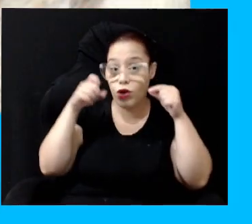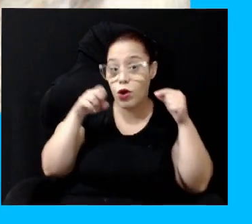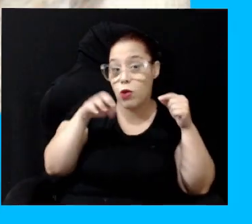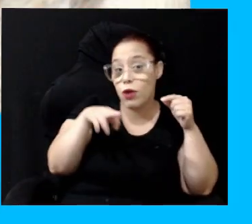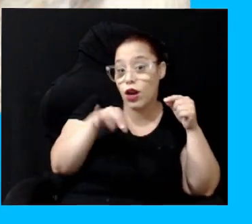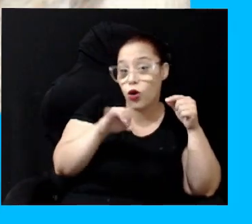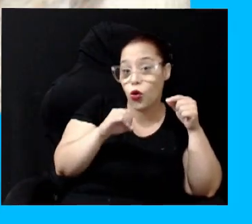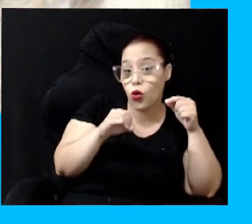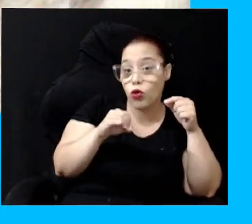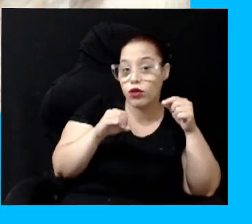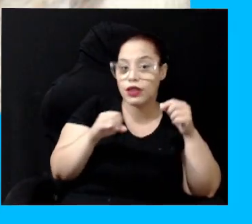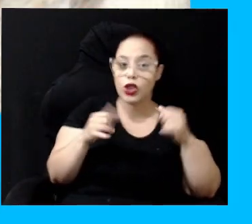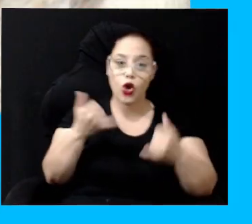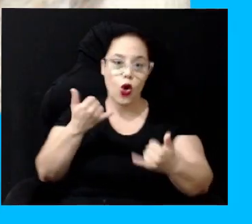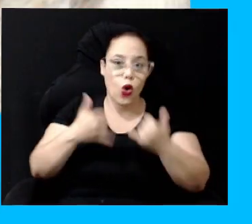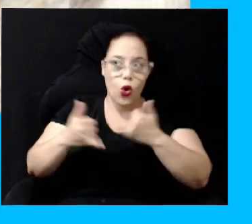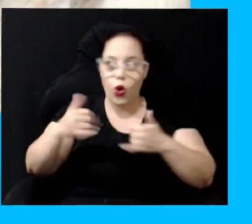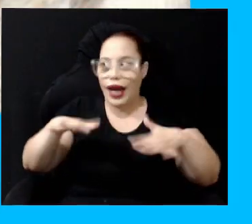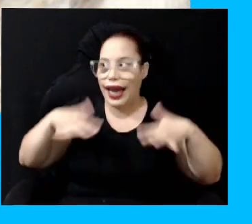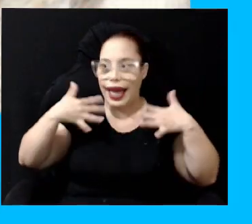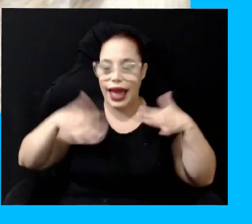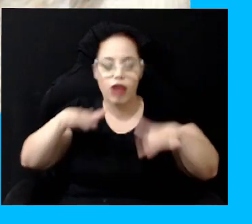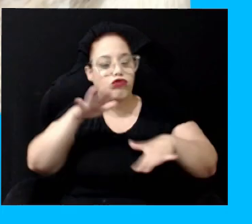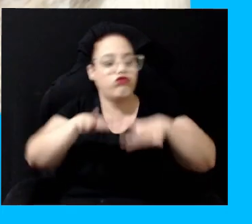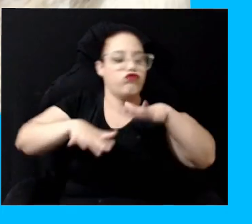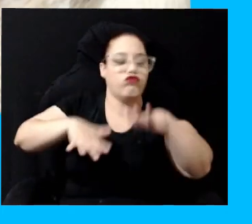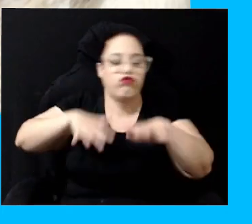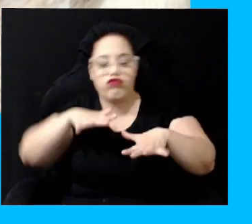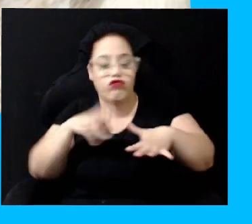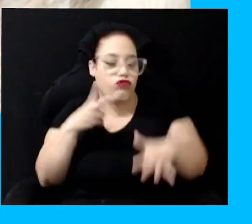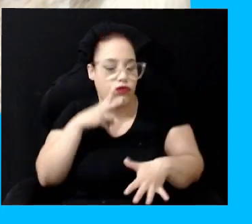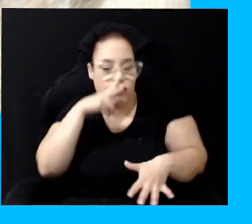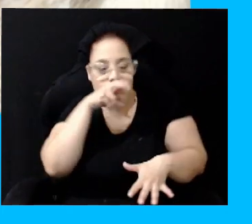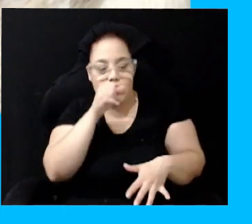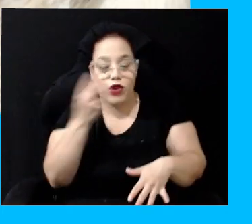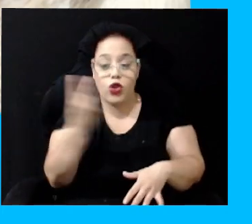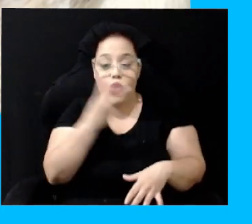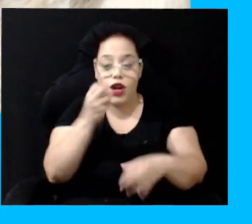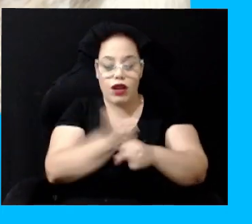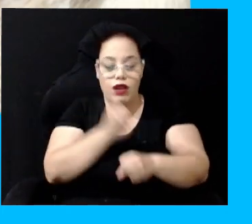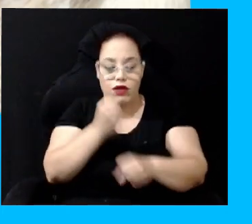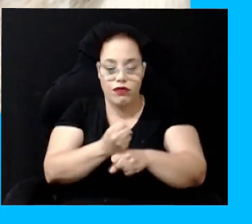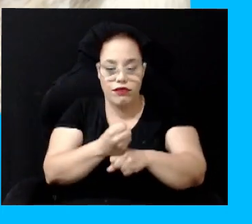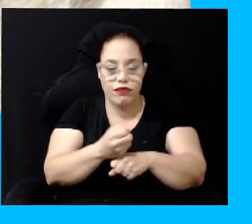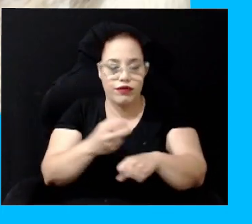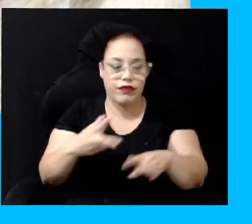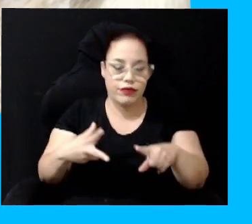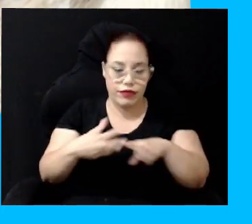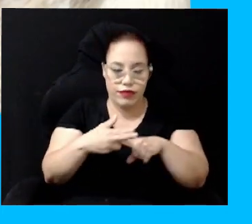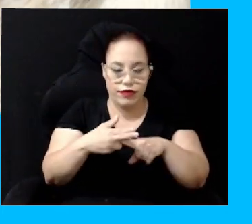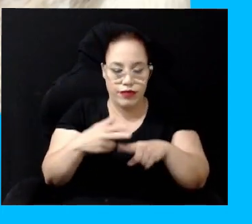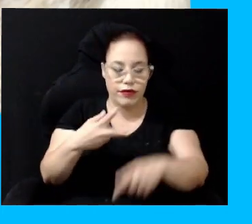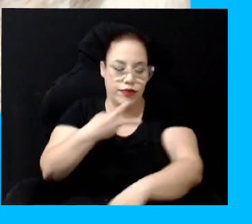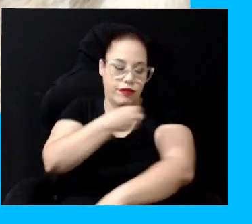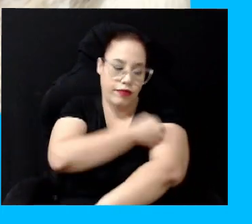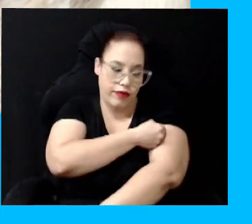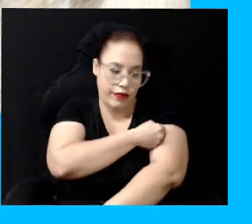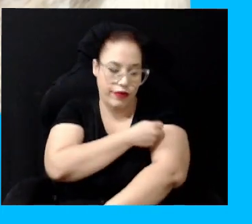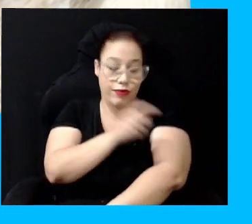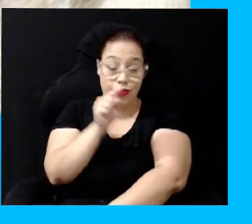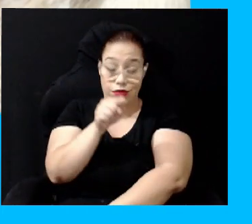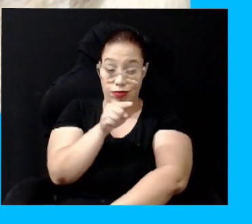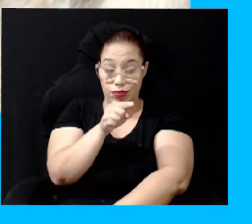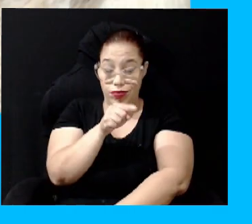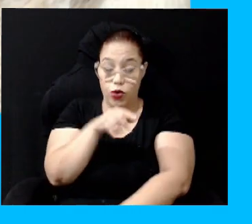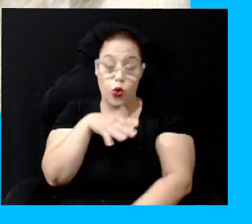muita energia, é forte e brincalhão. Ele tem 2 anos, já está castrado e vacinado. Esse doguinho adora